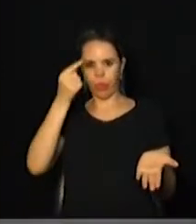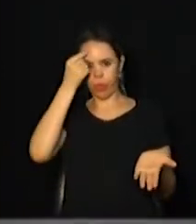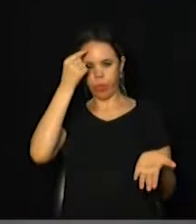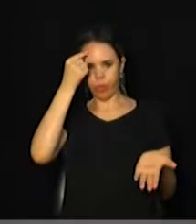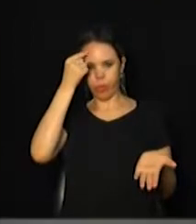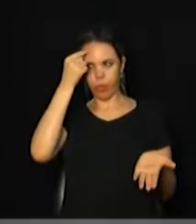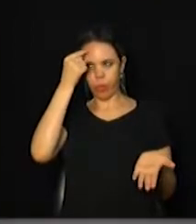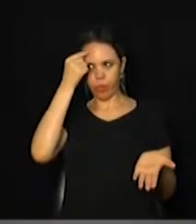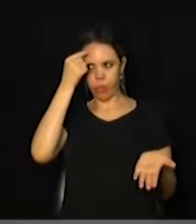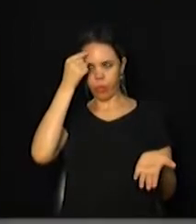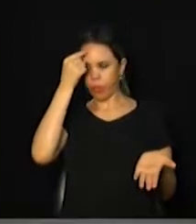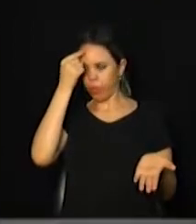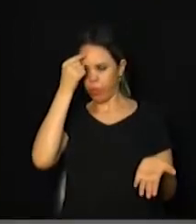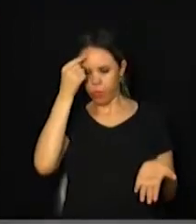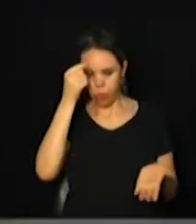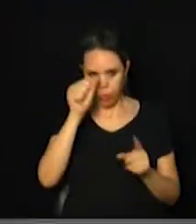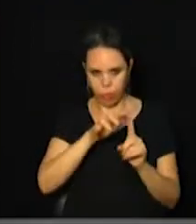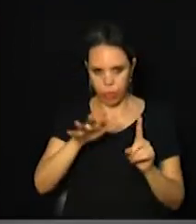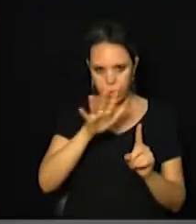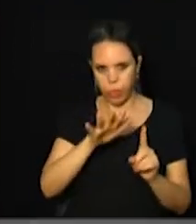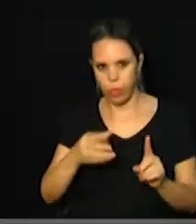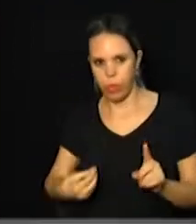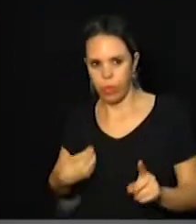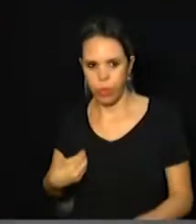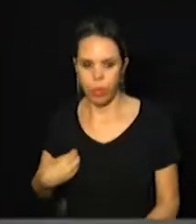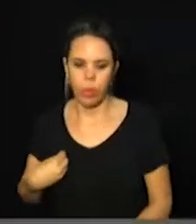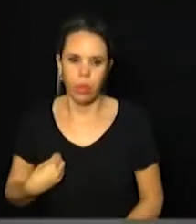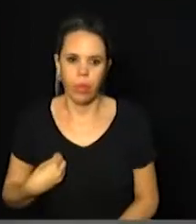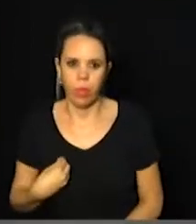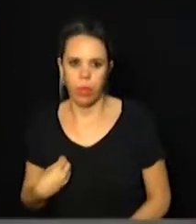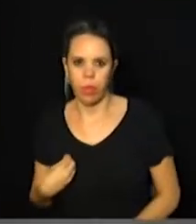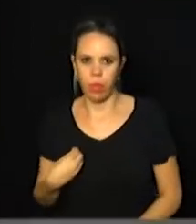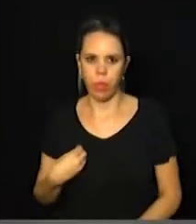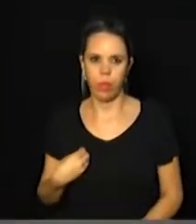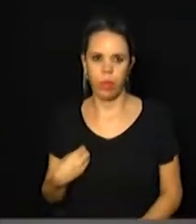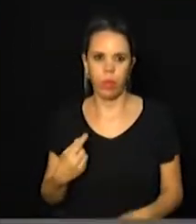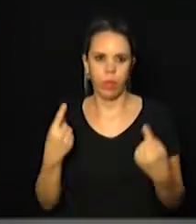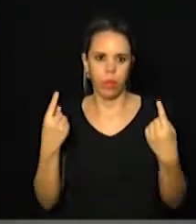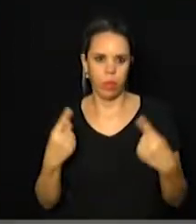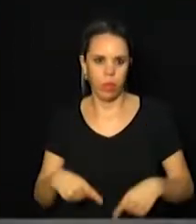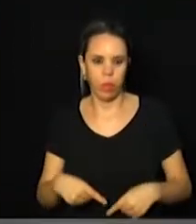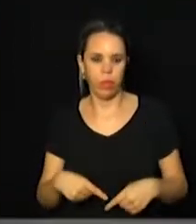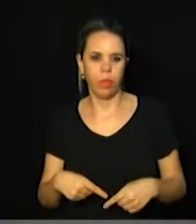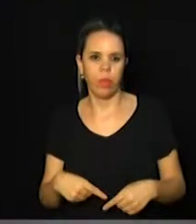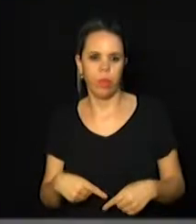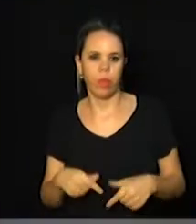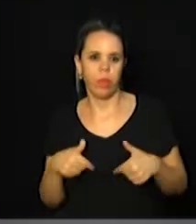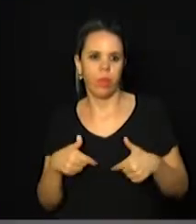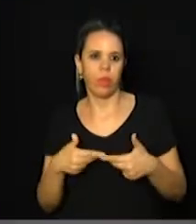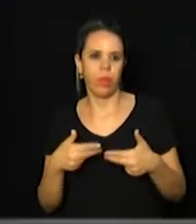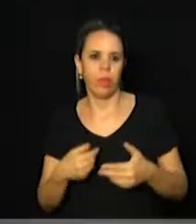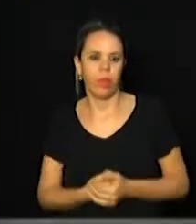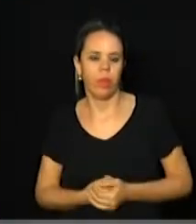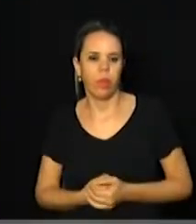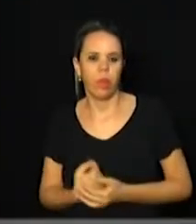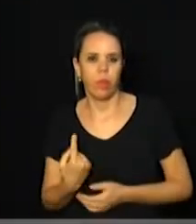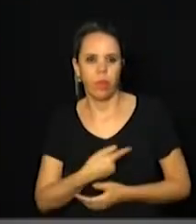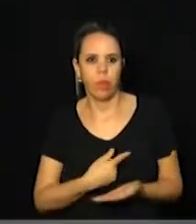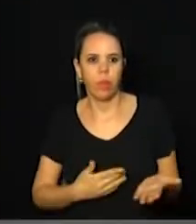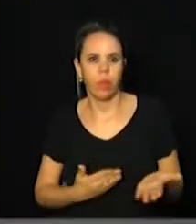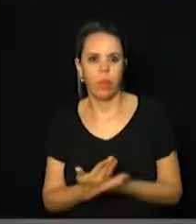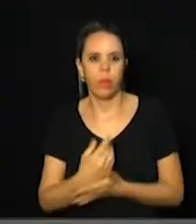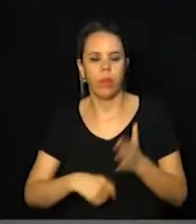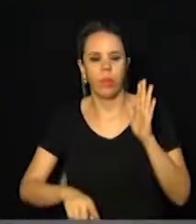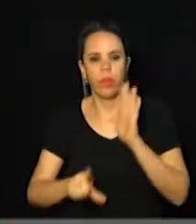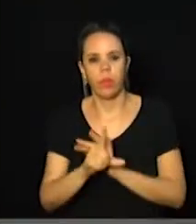de que a sociedade para contra essa essa esse tipo de medida tudo mais aprovam